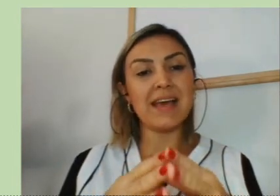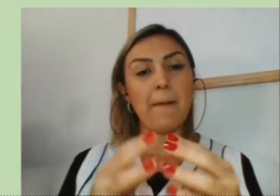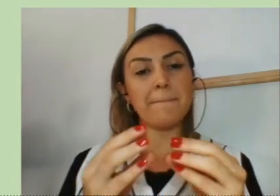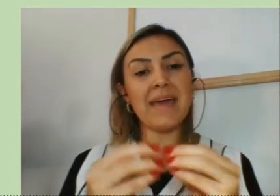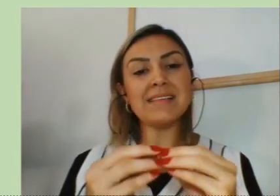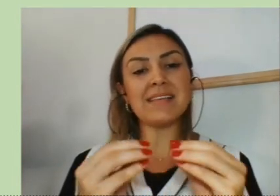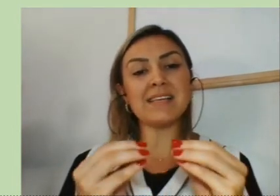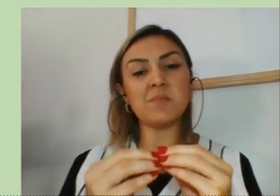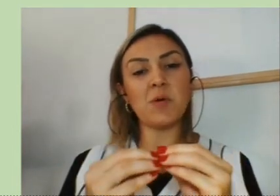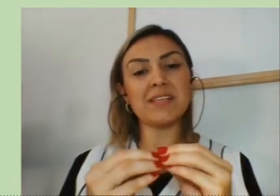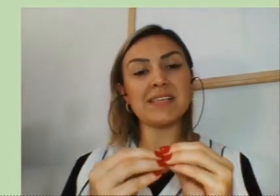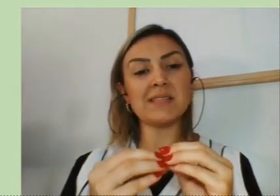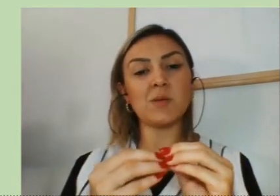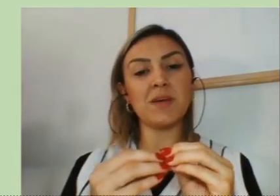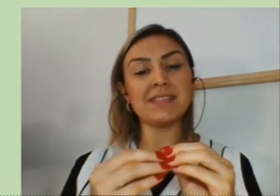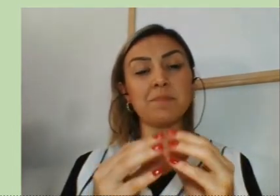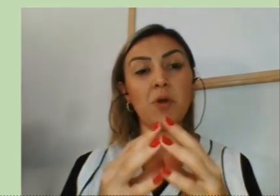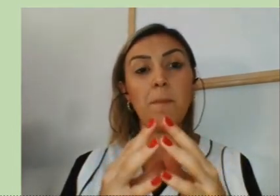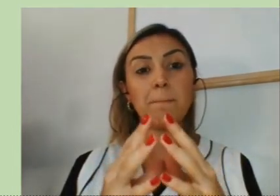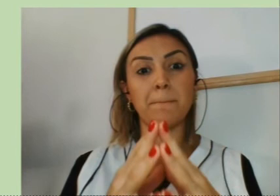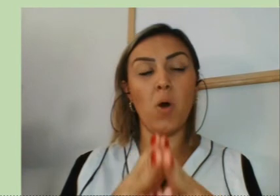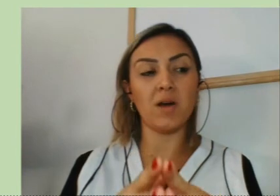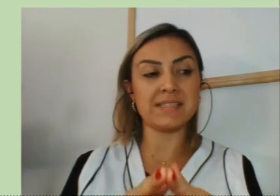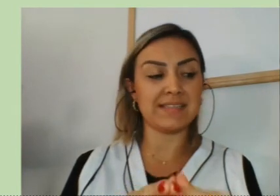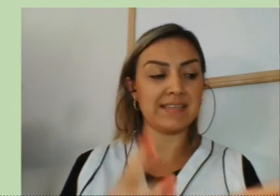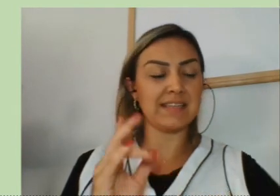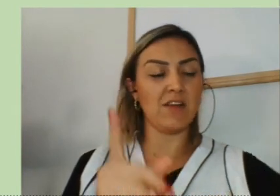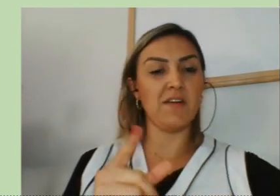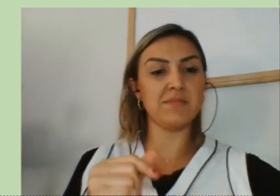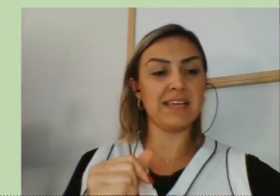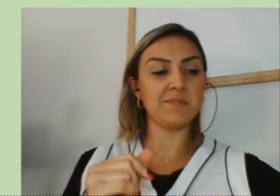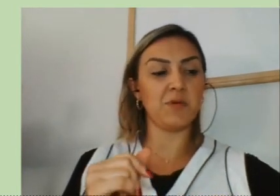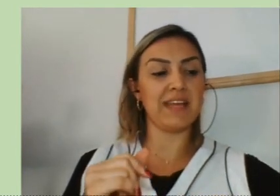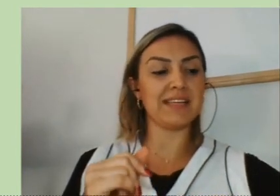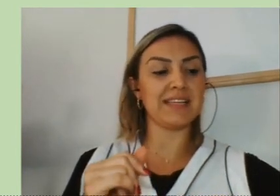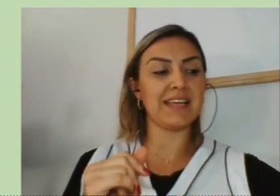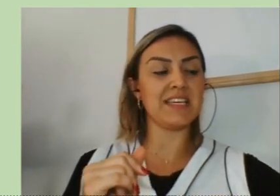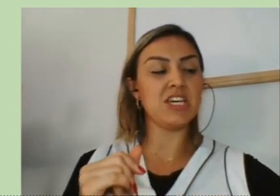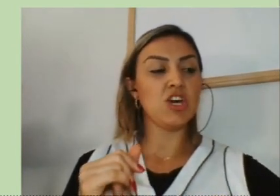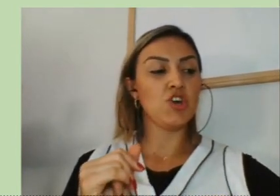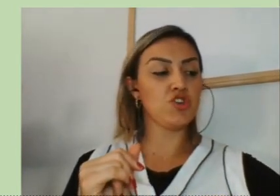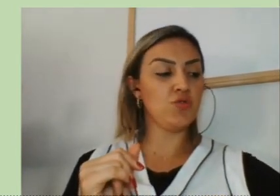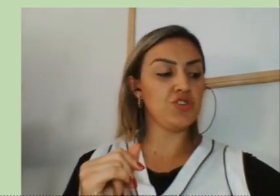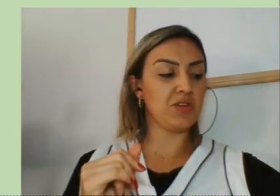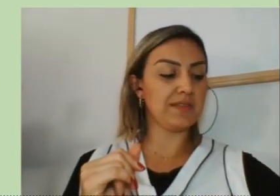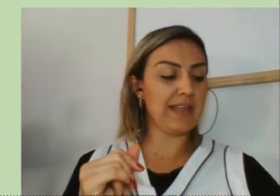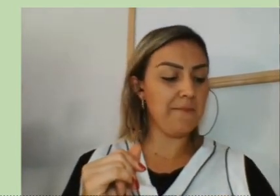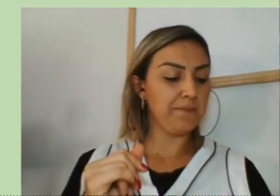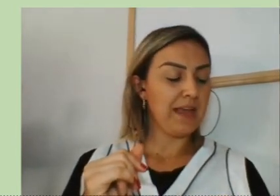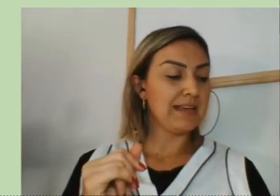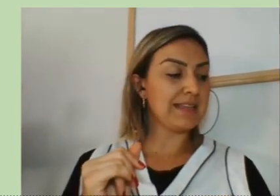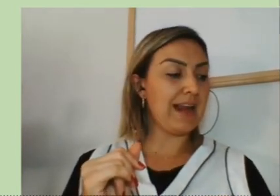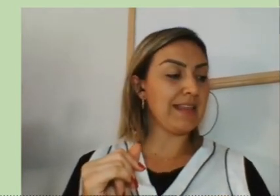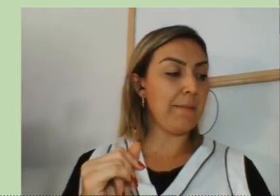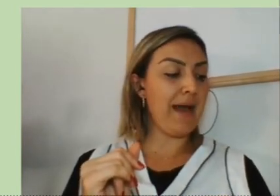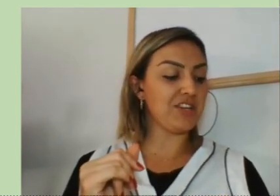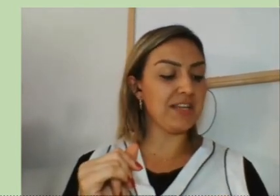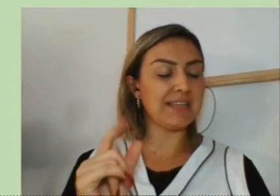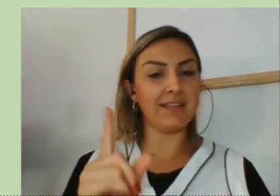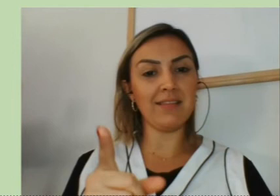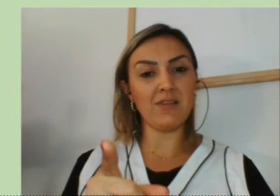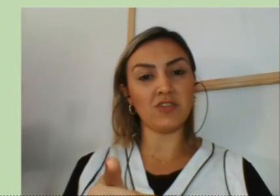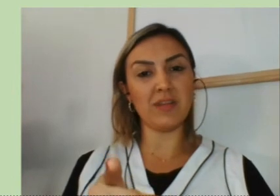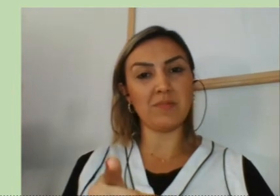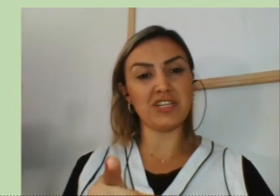condições, pense e responda as questões propostas. Então, vamos responder essa daqui juntinhos, tá? Está lá na